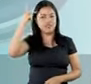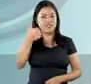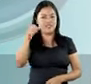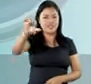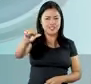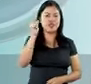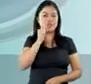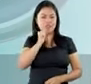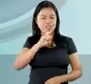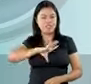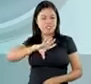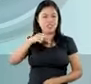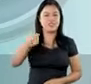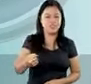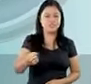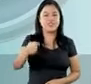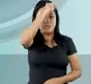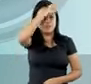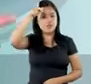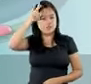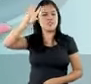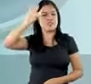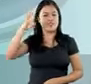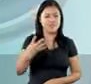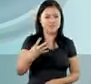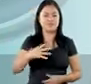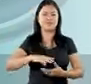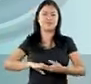Sou Patrícia 19, mulher de coragem, a prefeita que resolve.